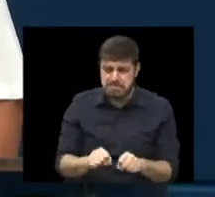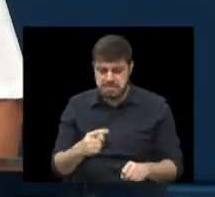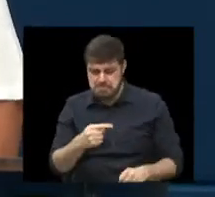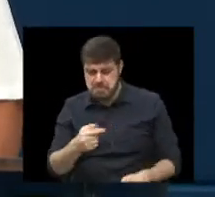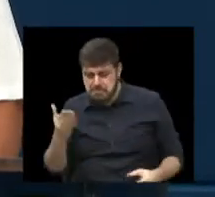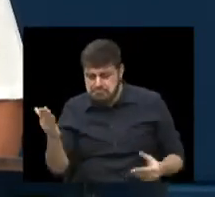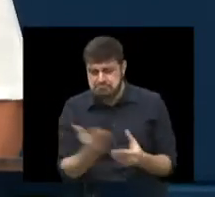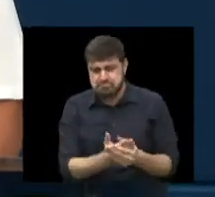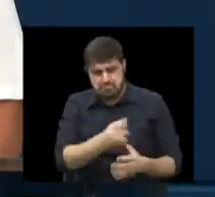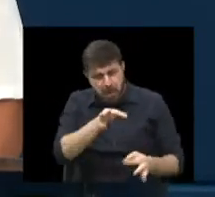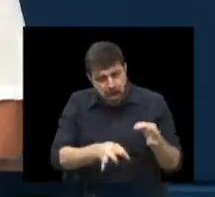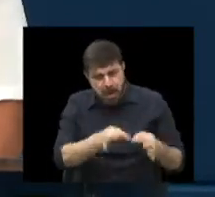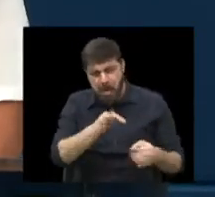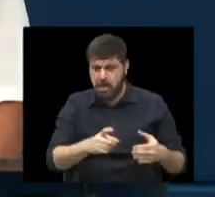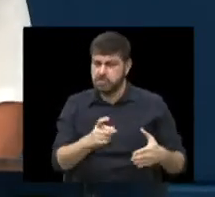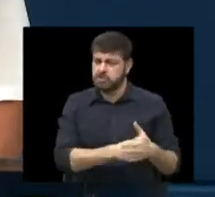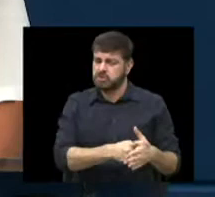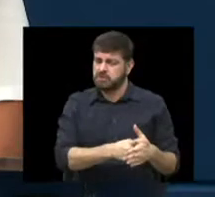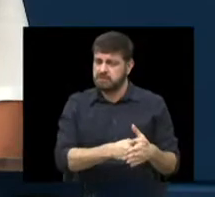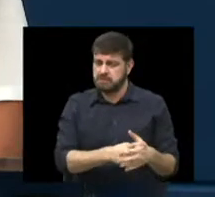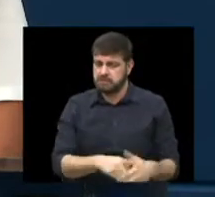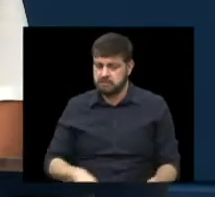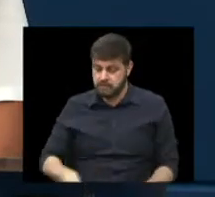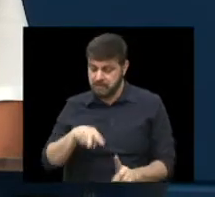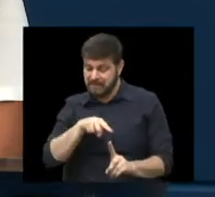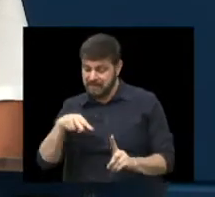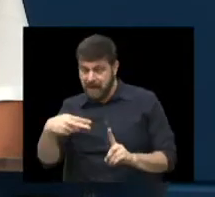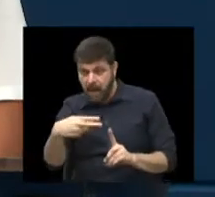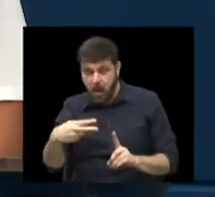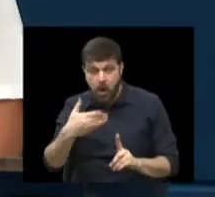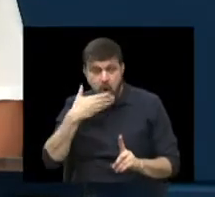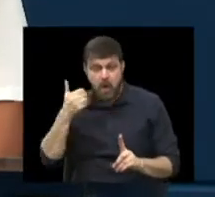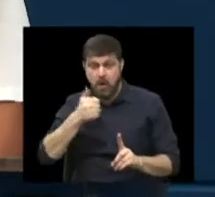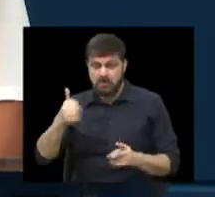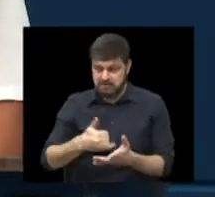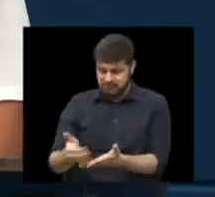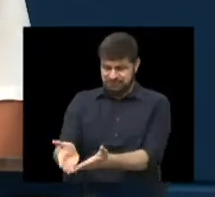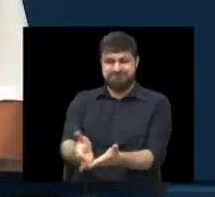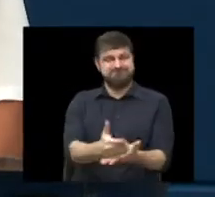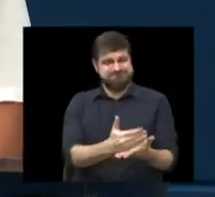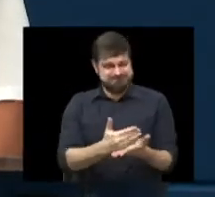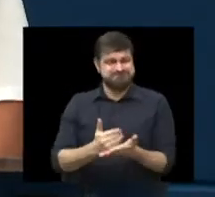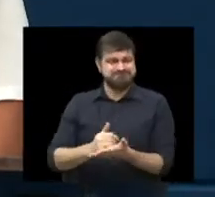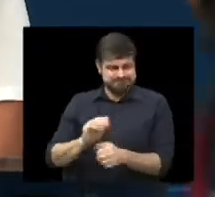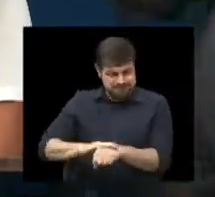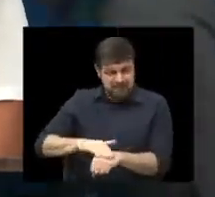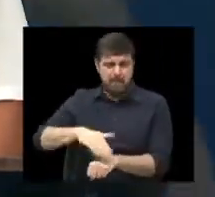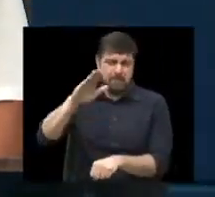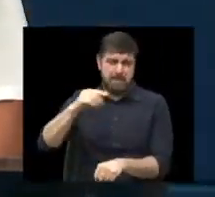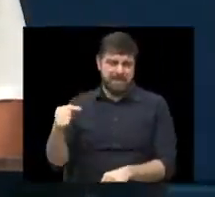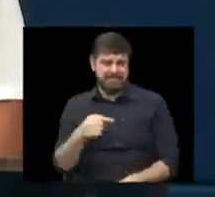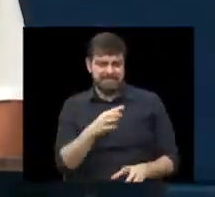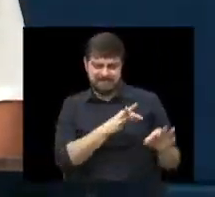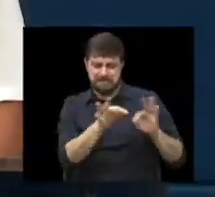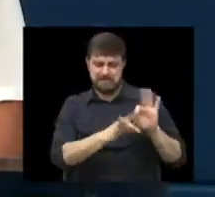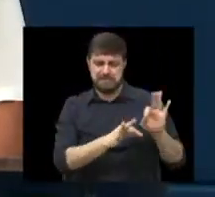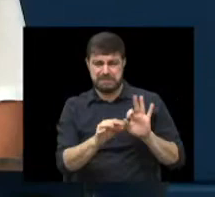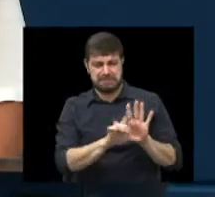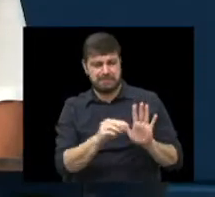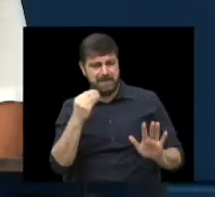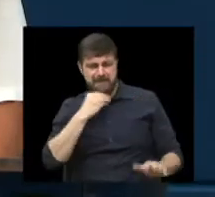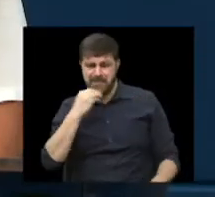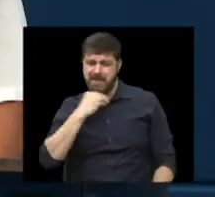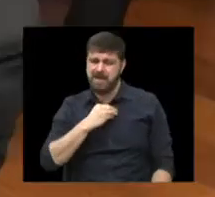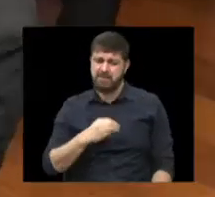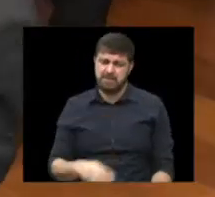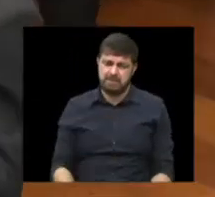dívidas no município, a perspectiva de arrecadação pode ser, inclusive, maior do que é o que esse projeto aponta. Por favor,